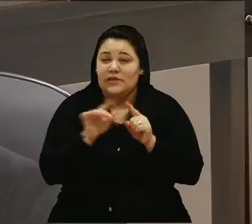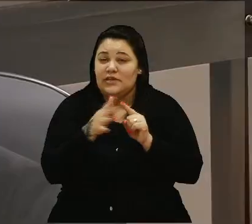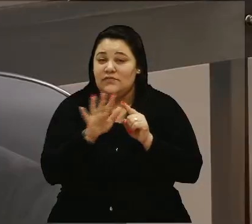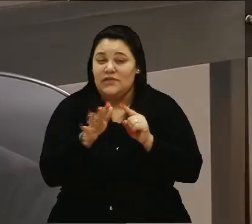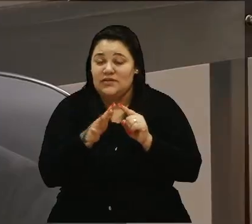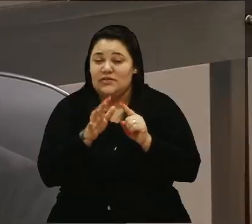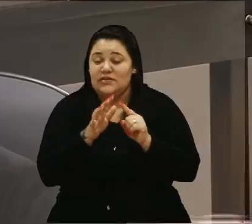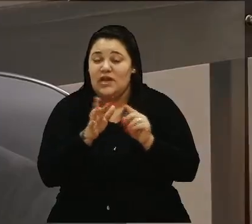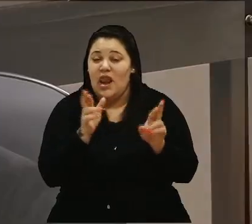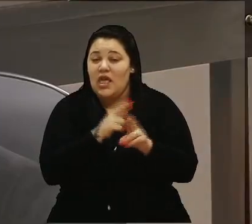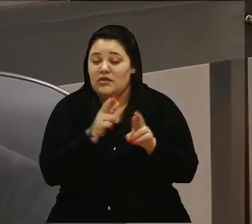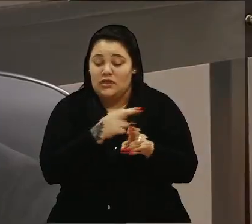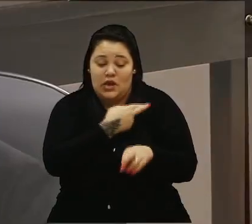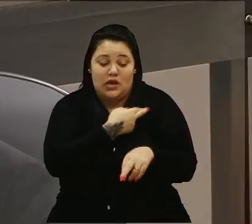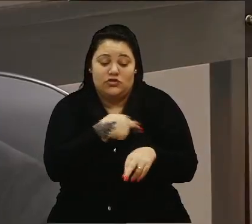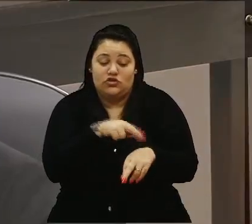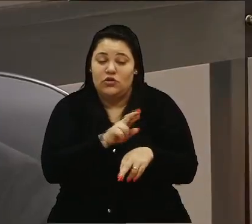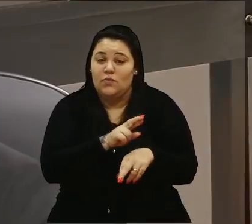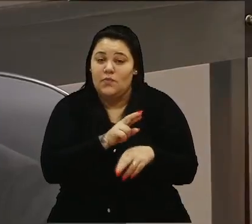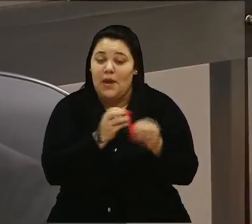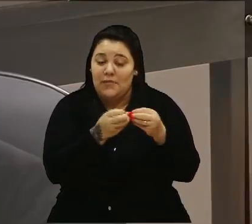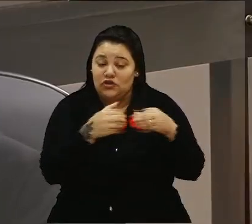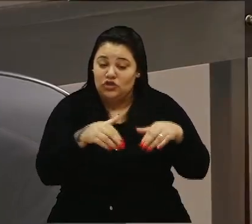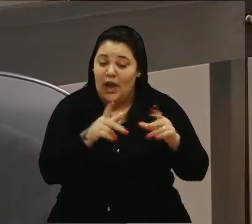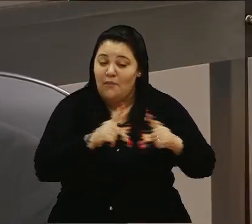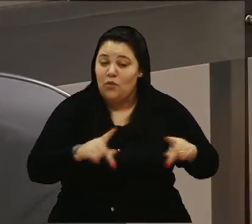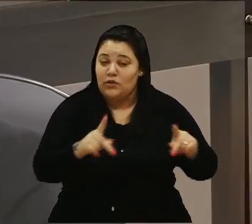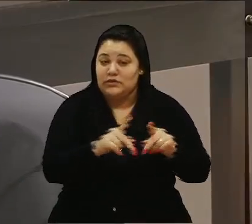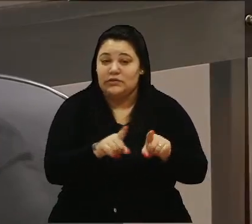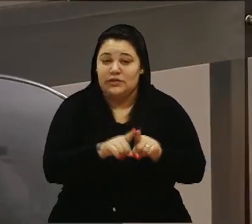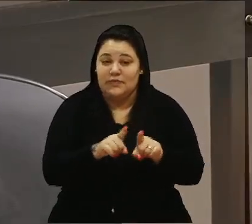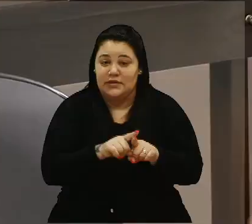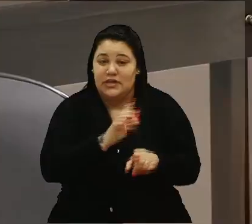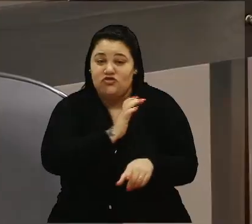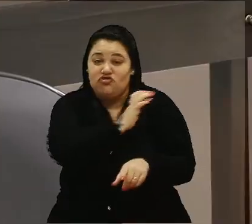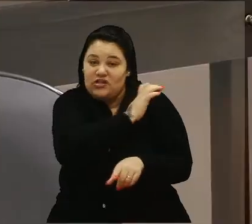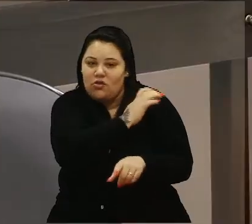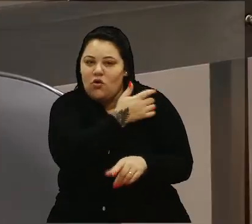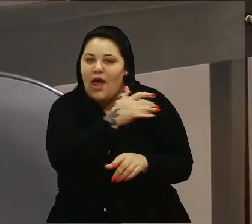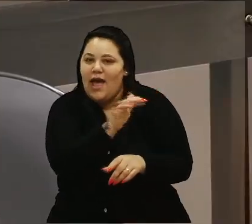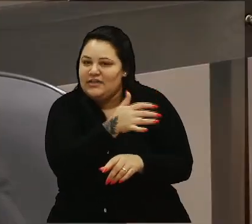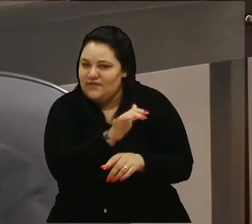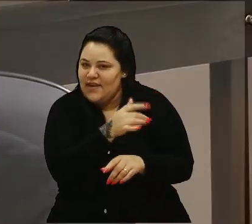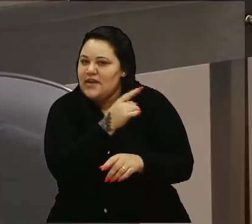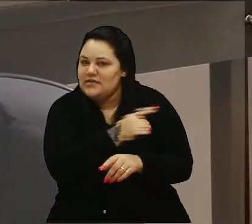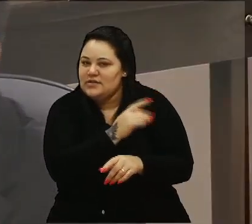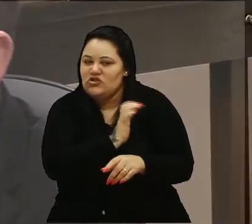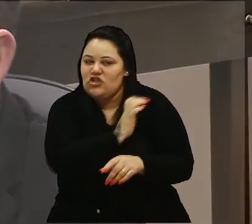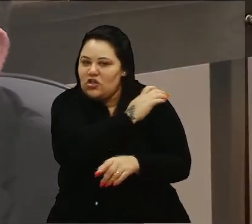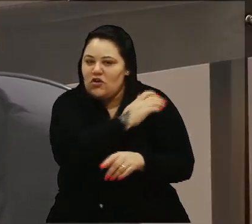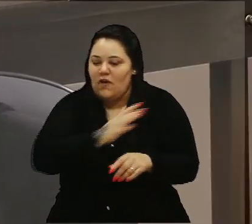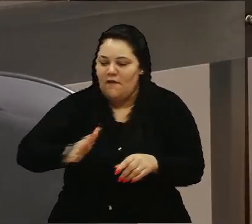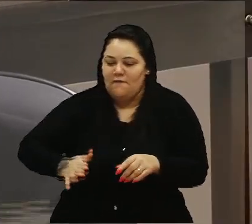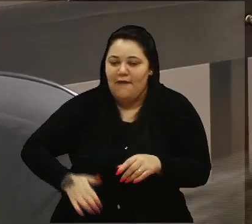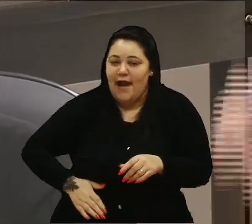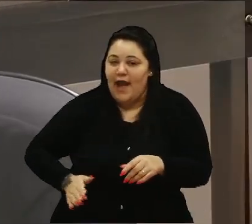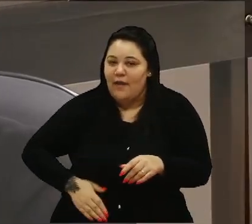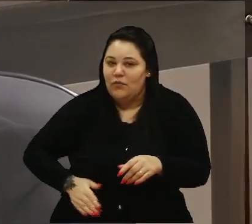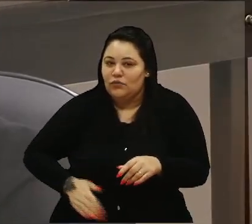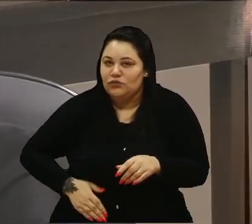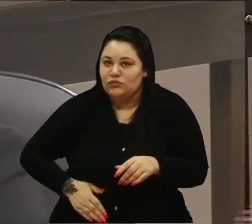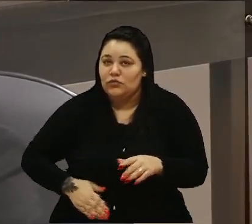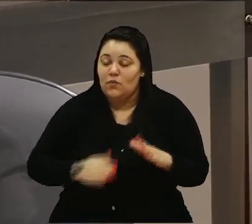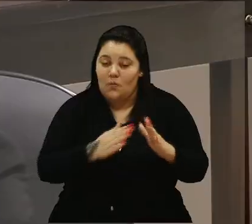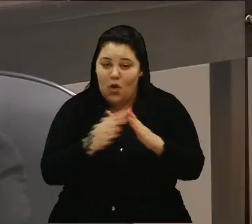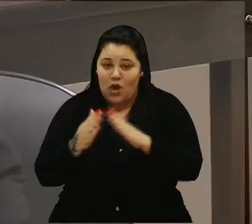religião, né, para oprimir os povos, né, e ser ditadores que, muitas vezes, esses ditadores vagabundos moram, né,